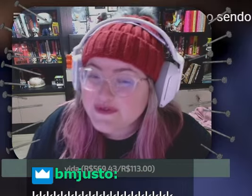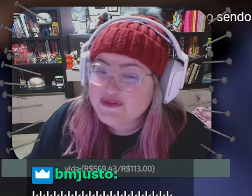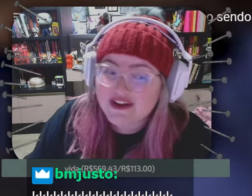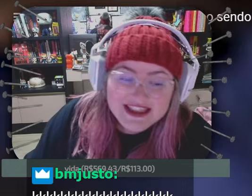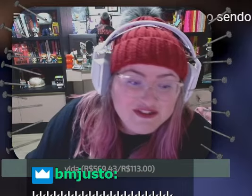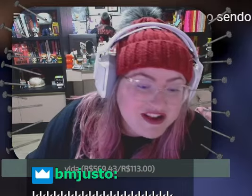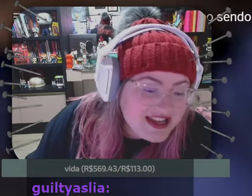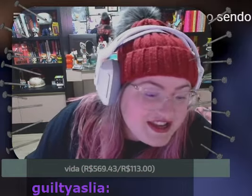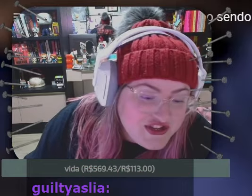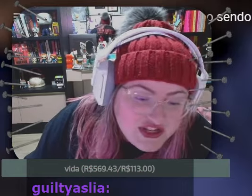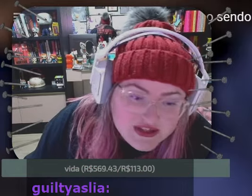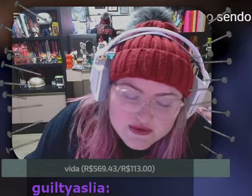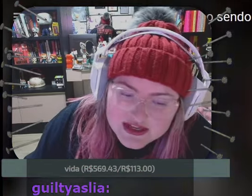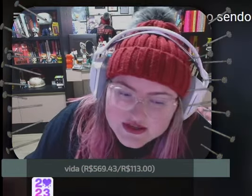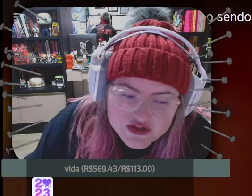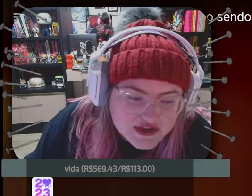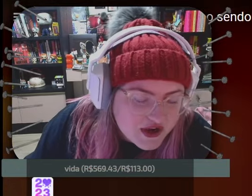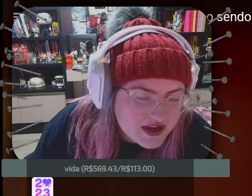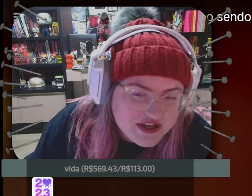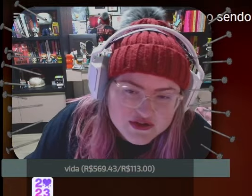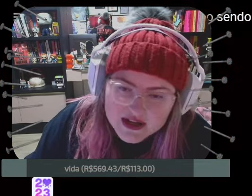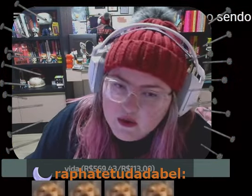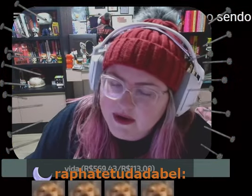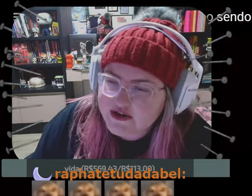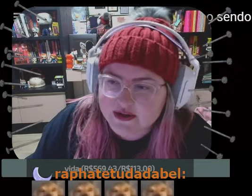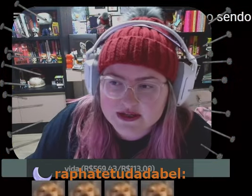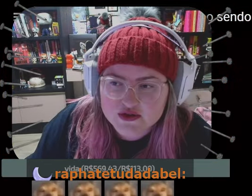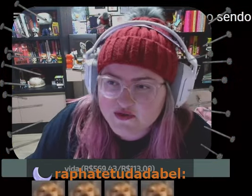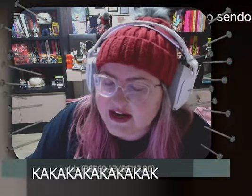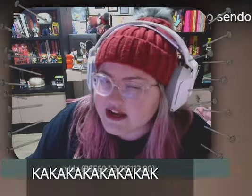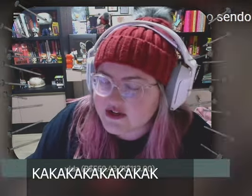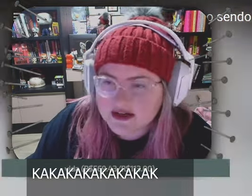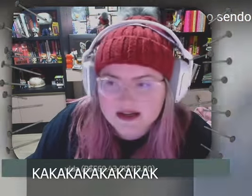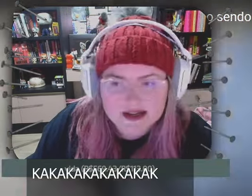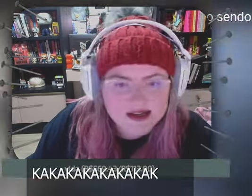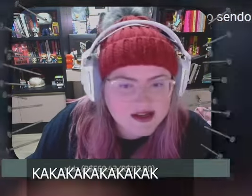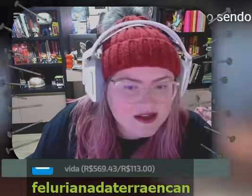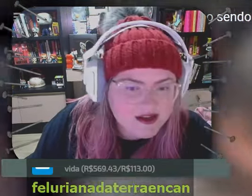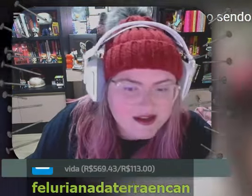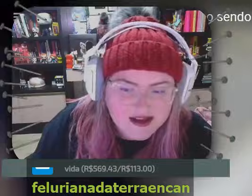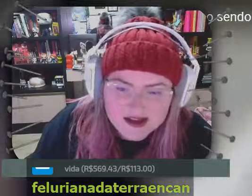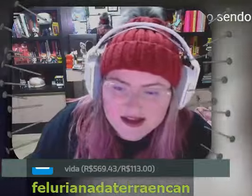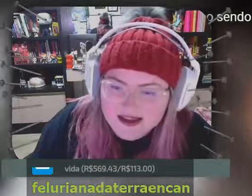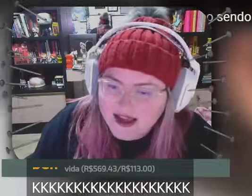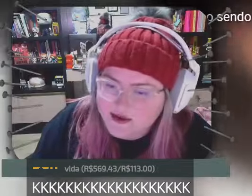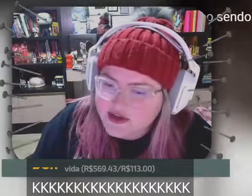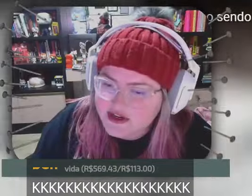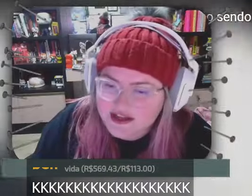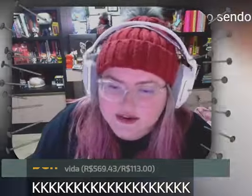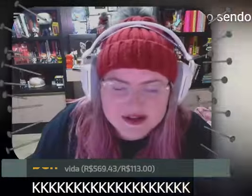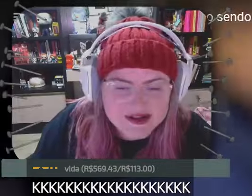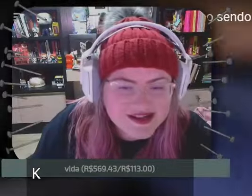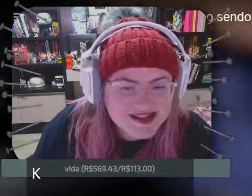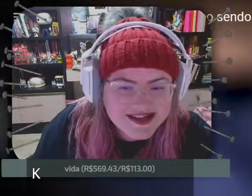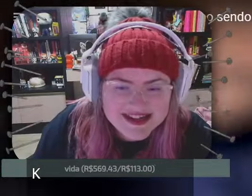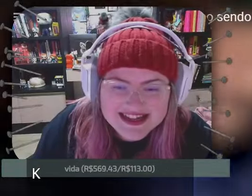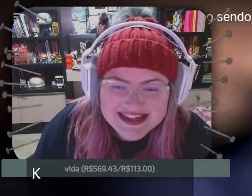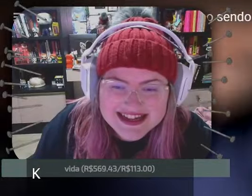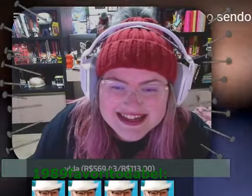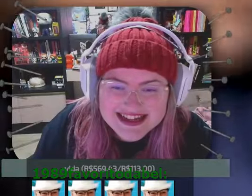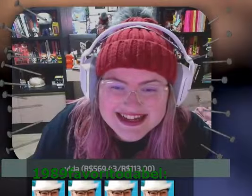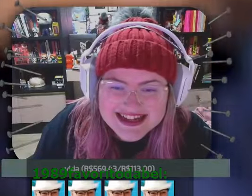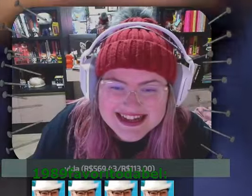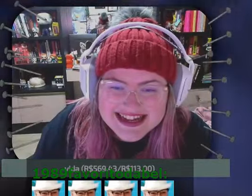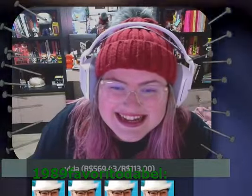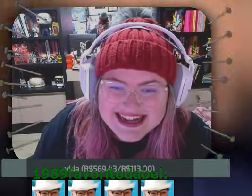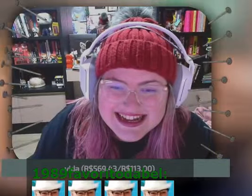Eu não tô. Não acredito nisso. Gente, não acredito que ele compartilhou isso de verdade. Não, gente, não. É o trânsito,